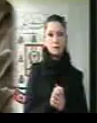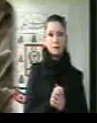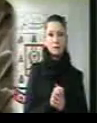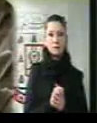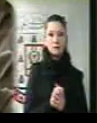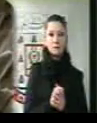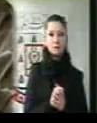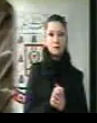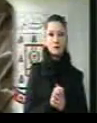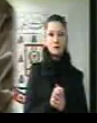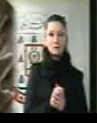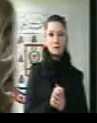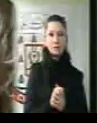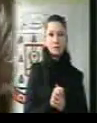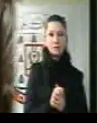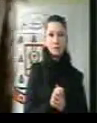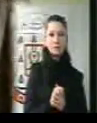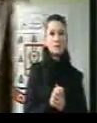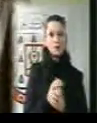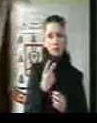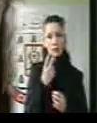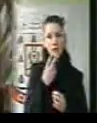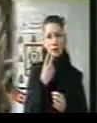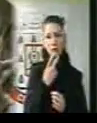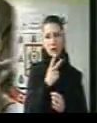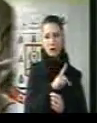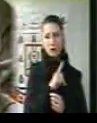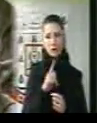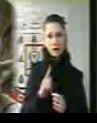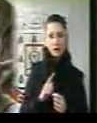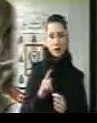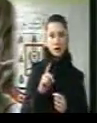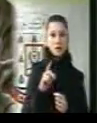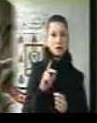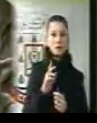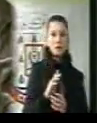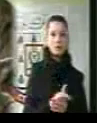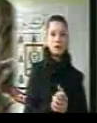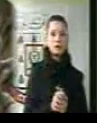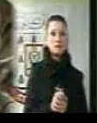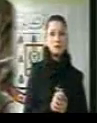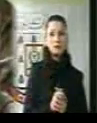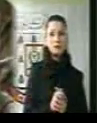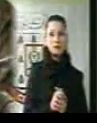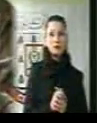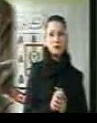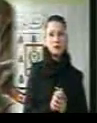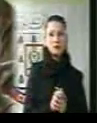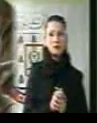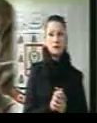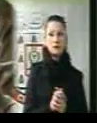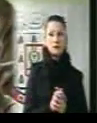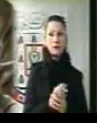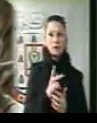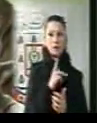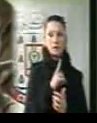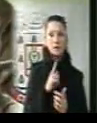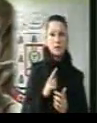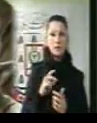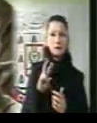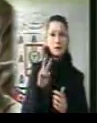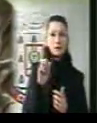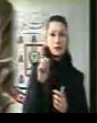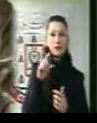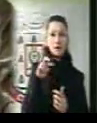esqueci mais alguém, faltou o doutor Lorival Zilli, o Lorival Pizzolo, desculpa, César Smialeski. Deixei por último o presidente Dr.